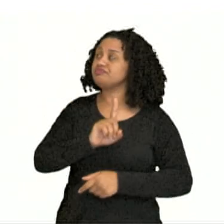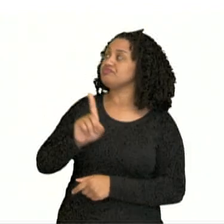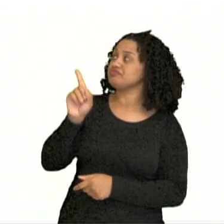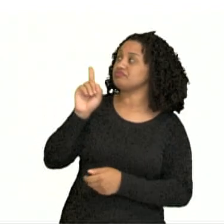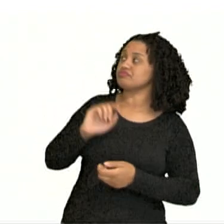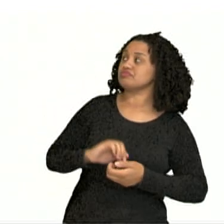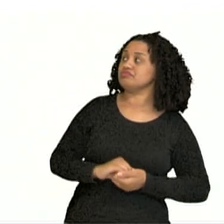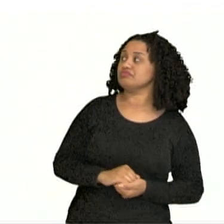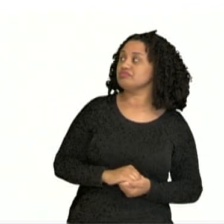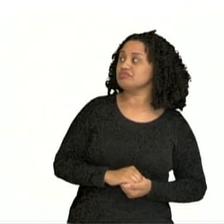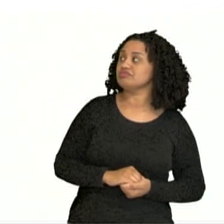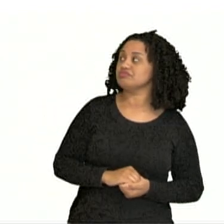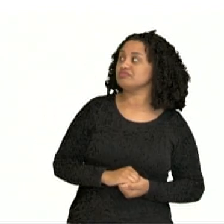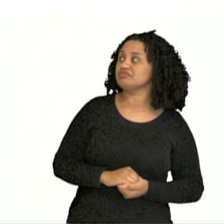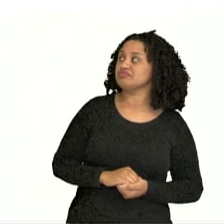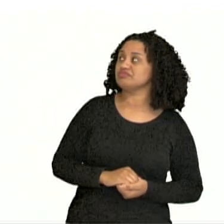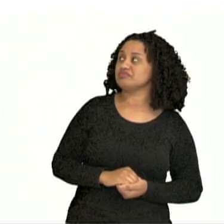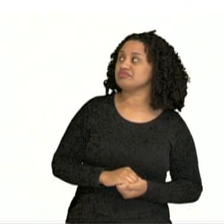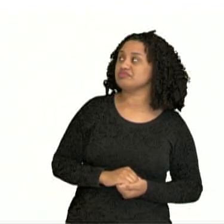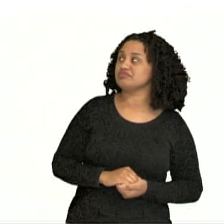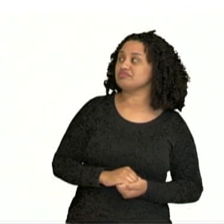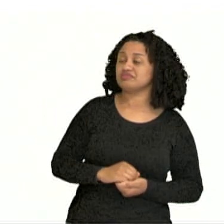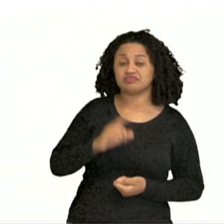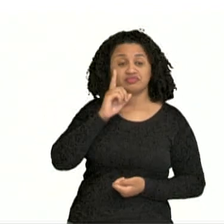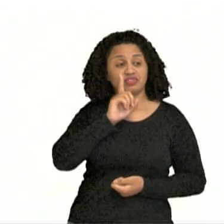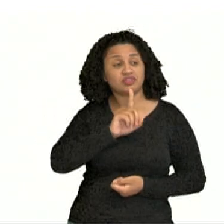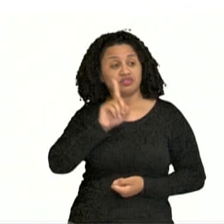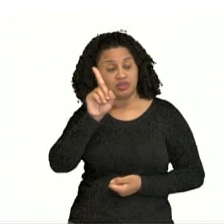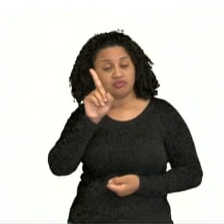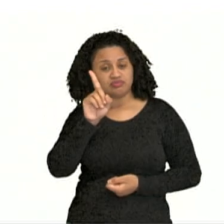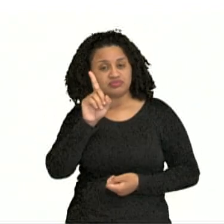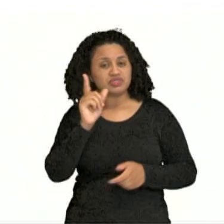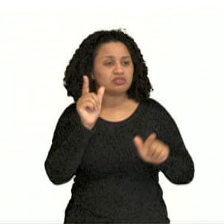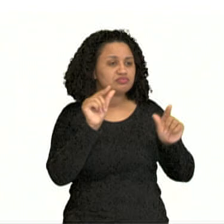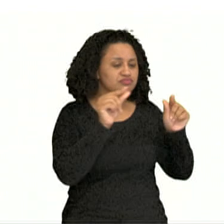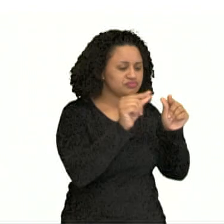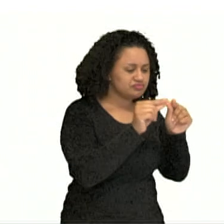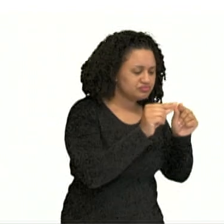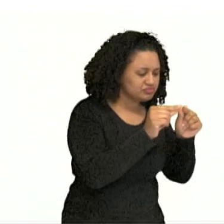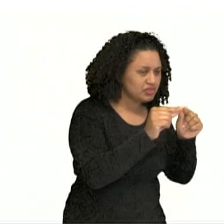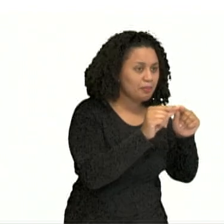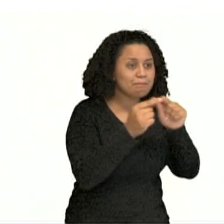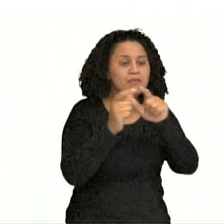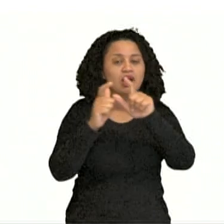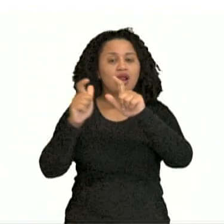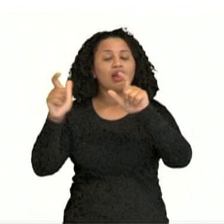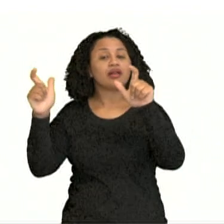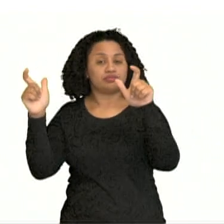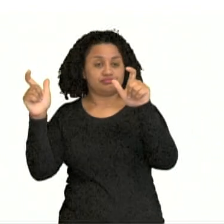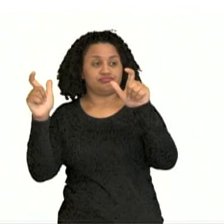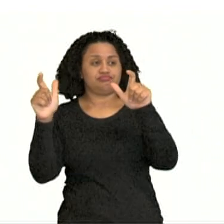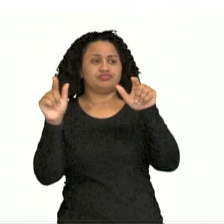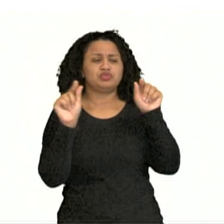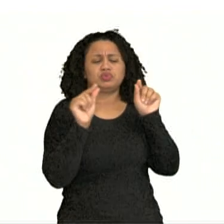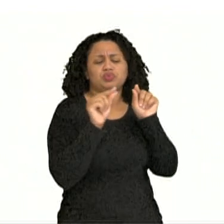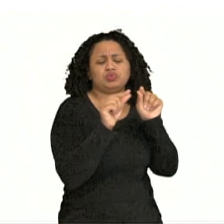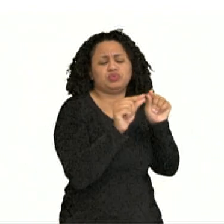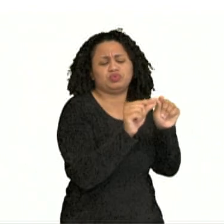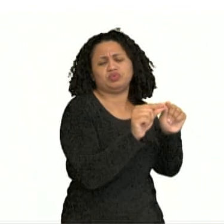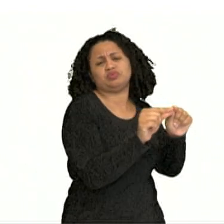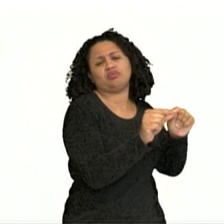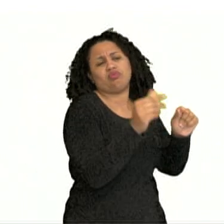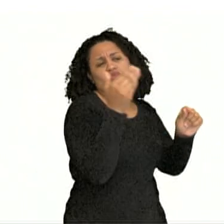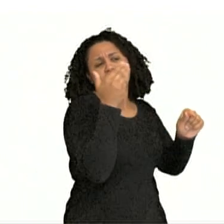partir da esquerda para a direita, do microscópico para o macroscópico, do bem pequeno que eu